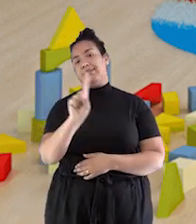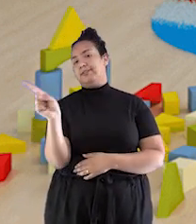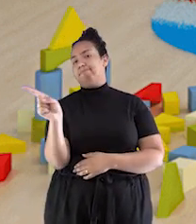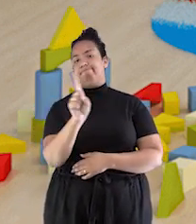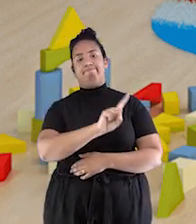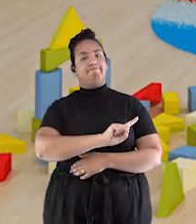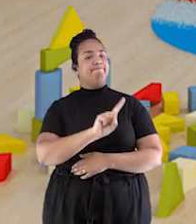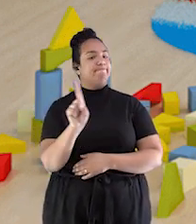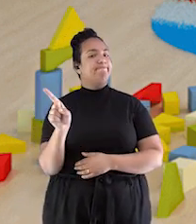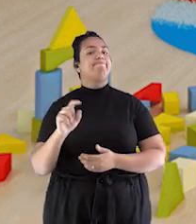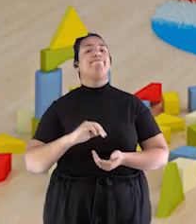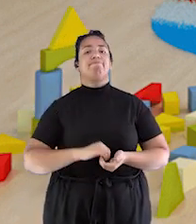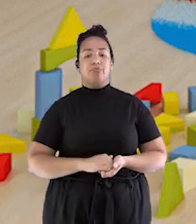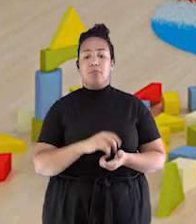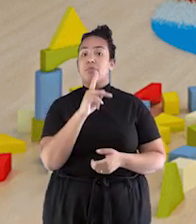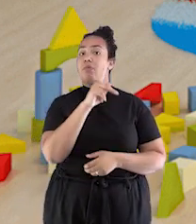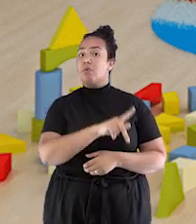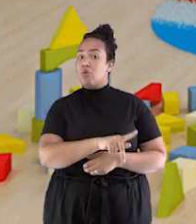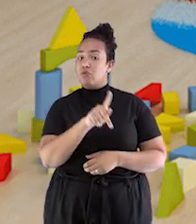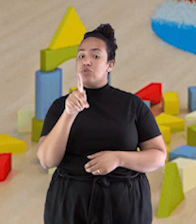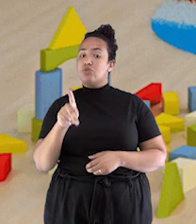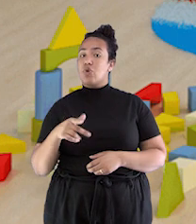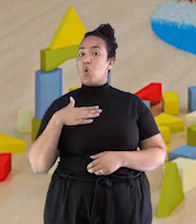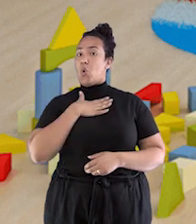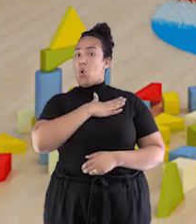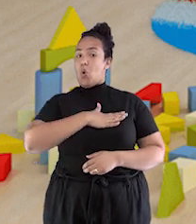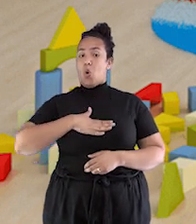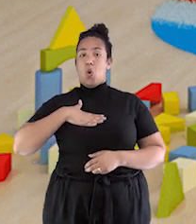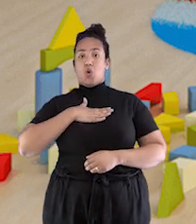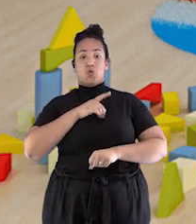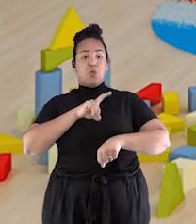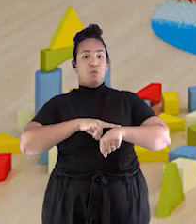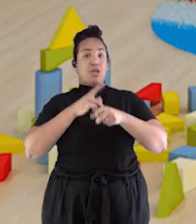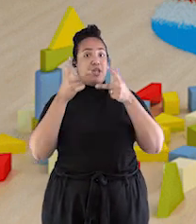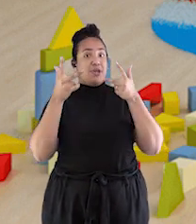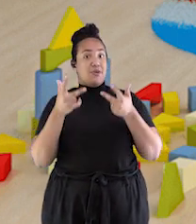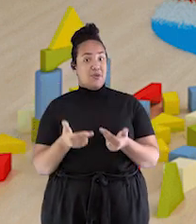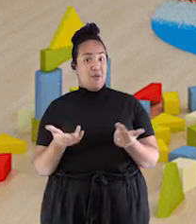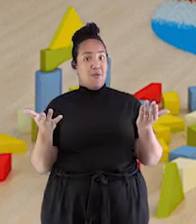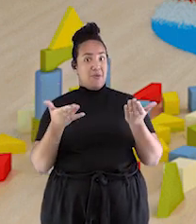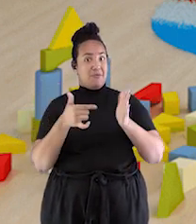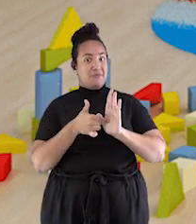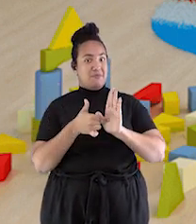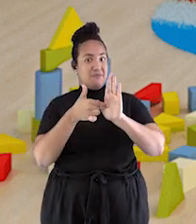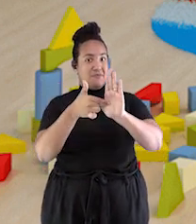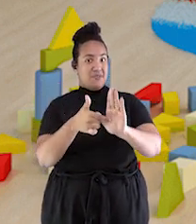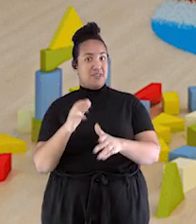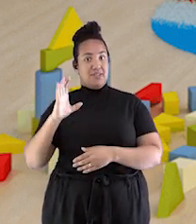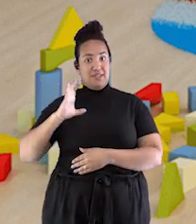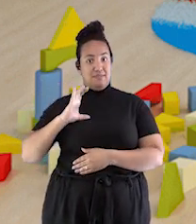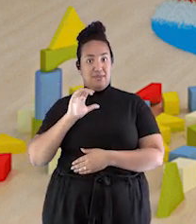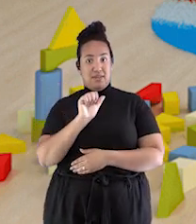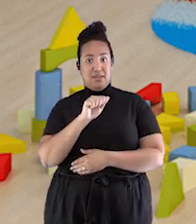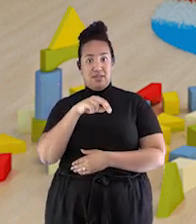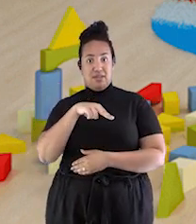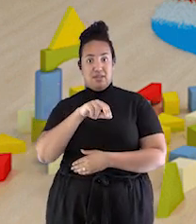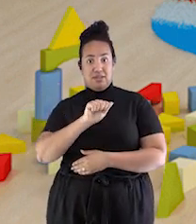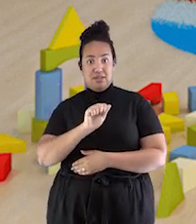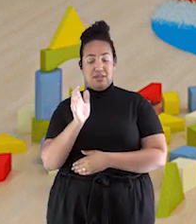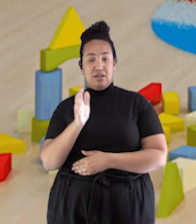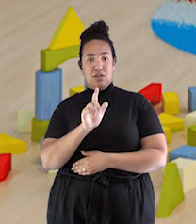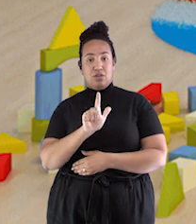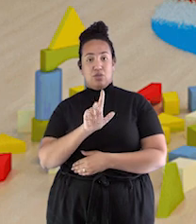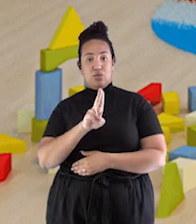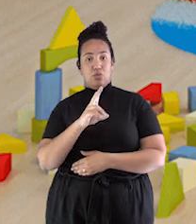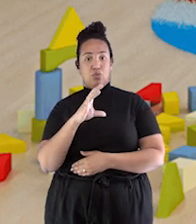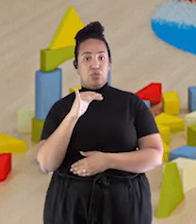Não! Professor gosta de momentos assim, como esse que vamos assistir, do CEMEI Ana Lúcia Ferreira da Silva,